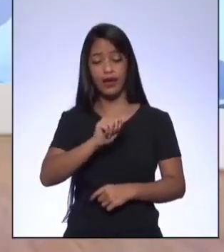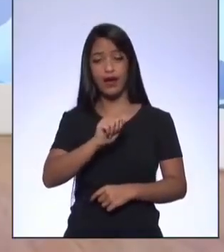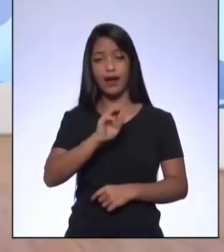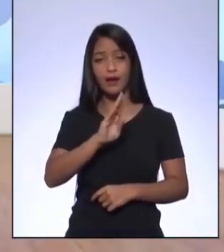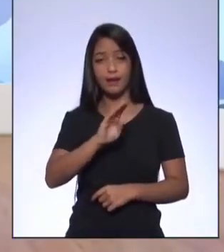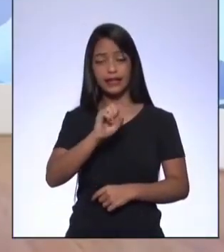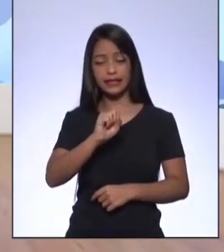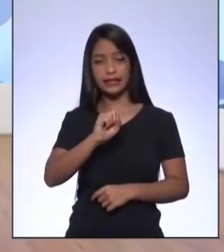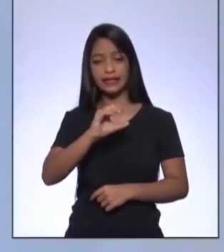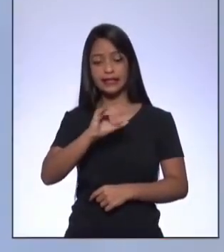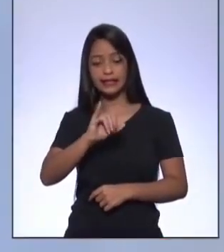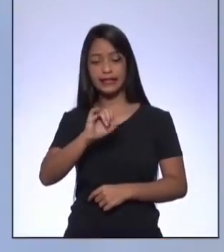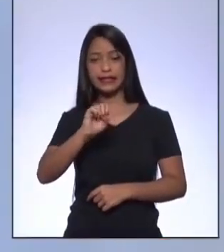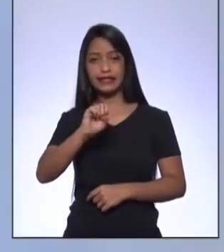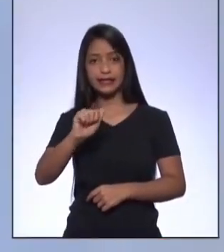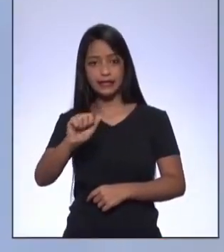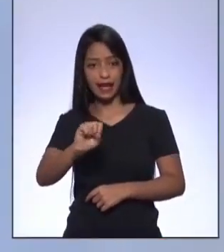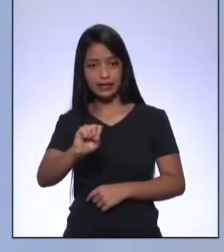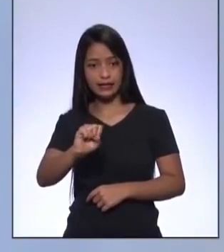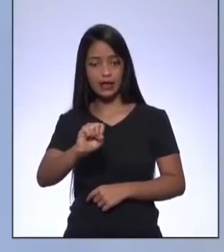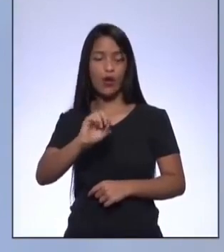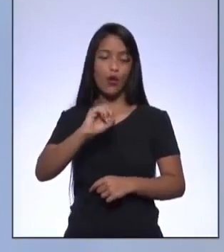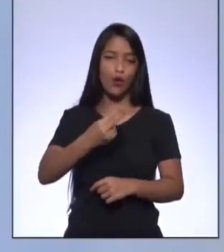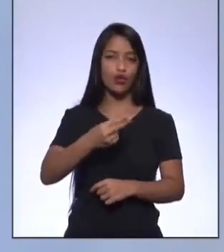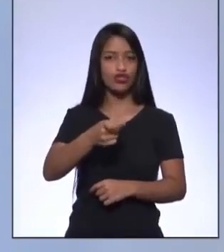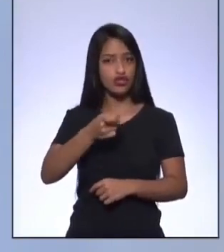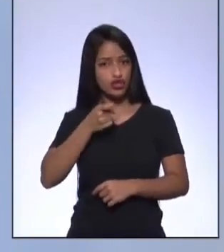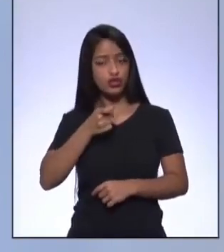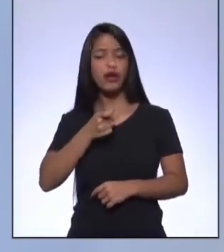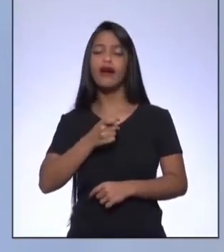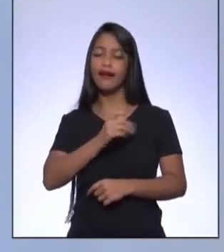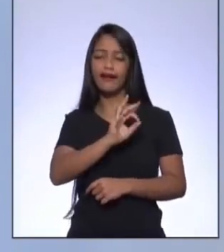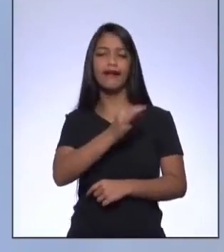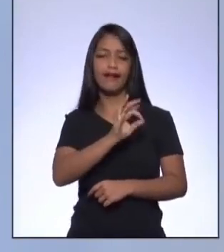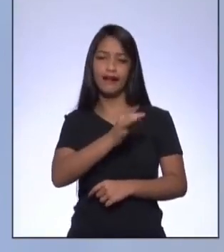X. Isso, Tem então esse aqui vários nomes, né? é o eixo